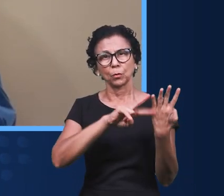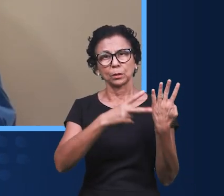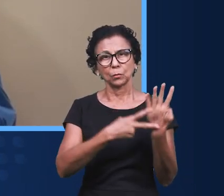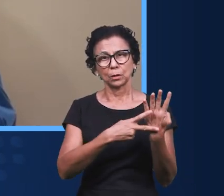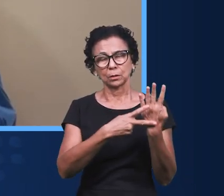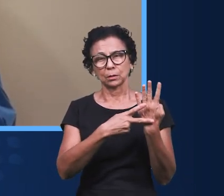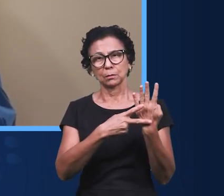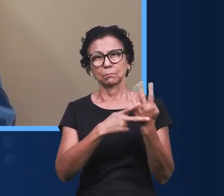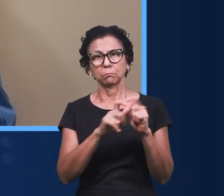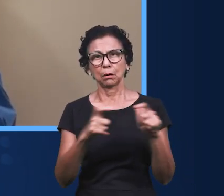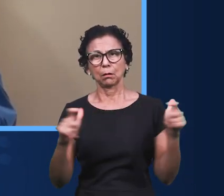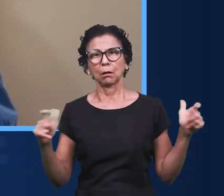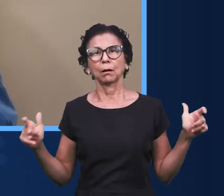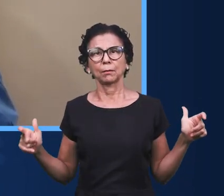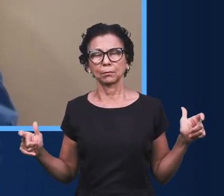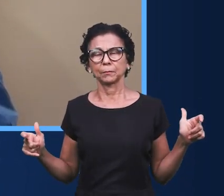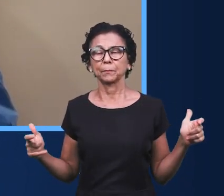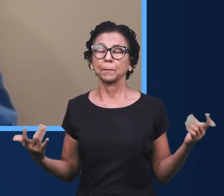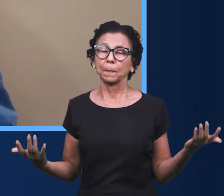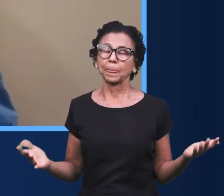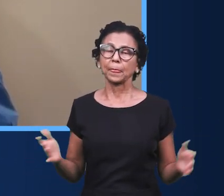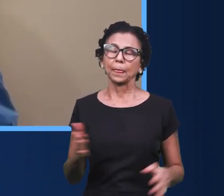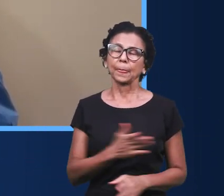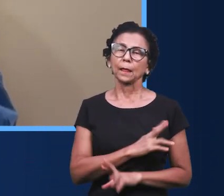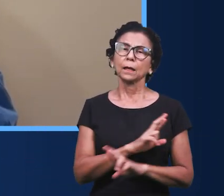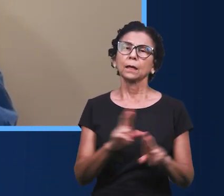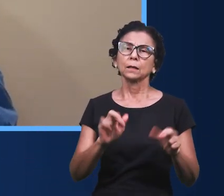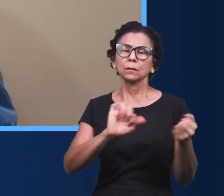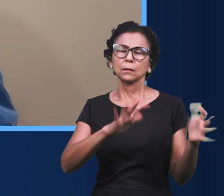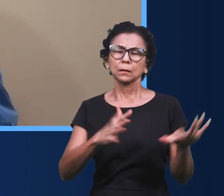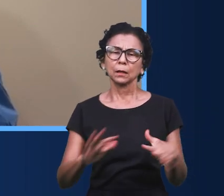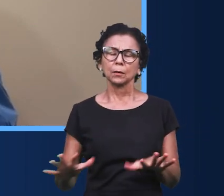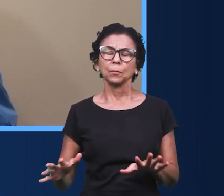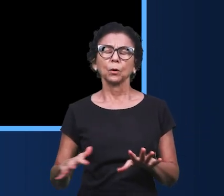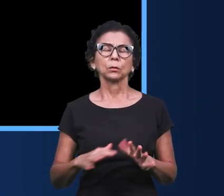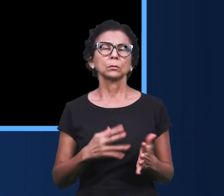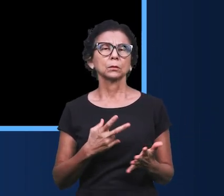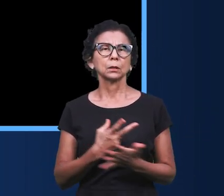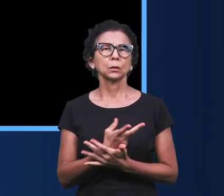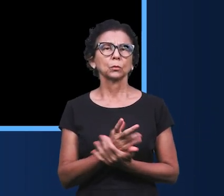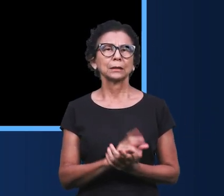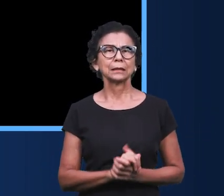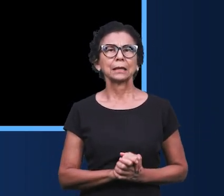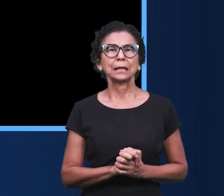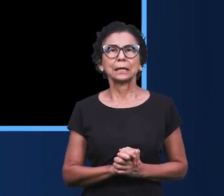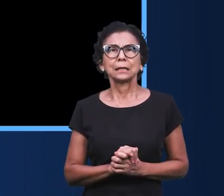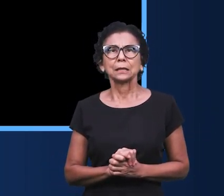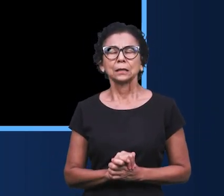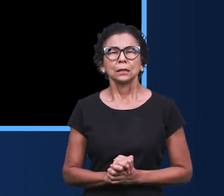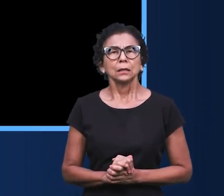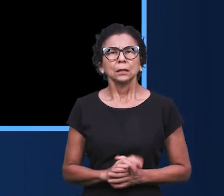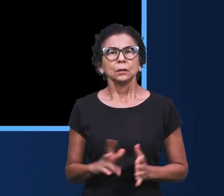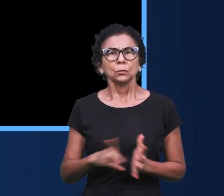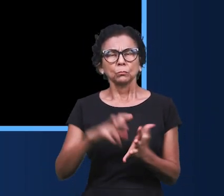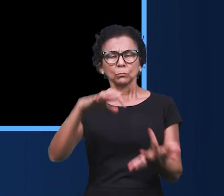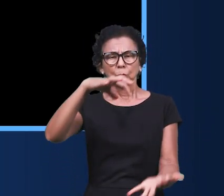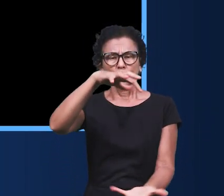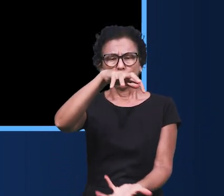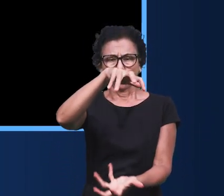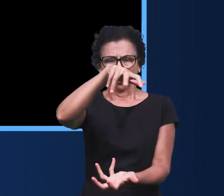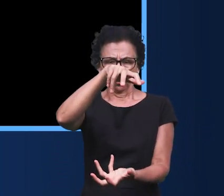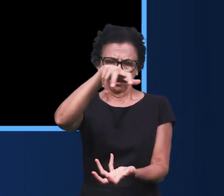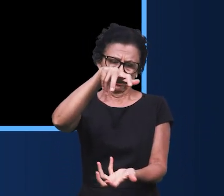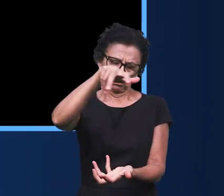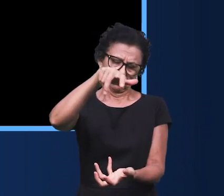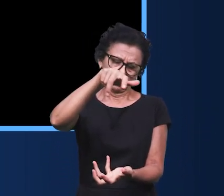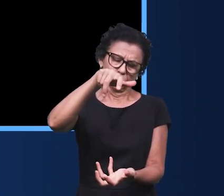consequências. Com relação aos terremotos, o que ocorre? A natureza, a Terra propriamente dito,